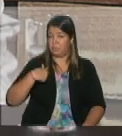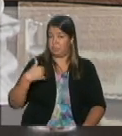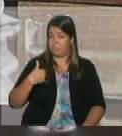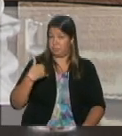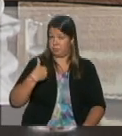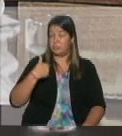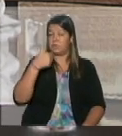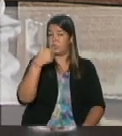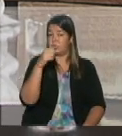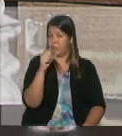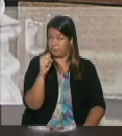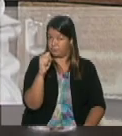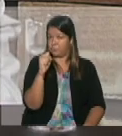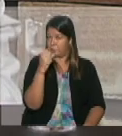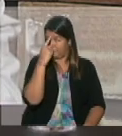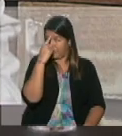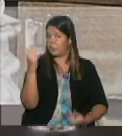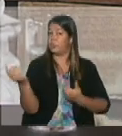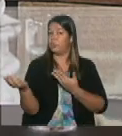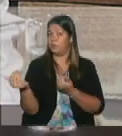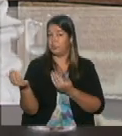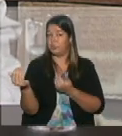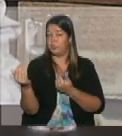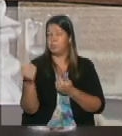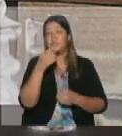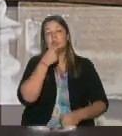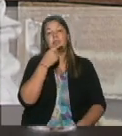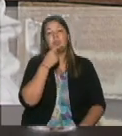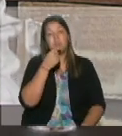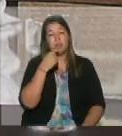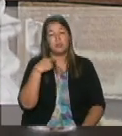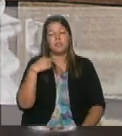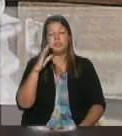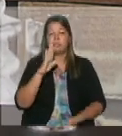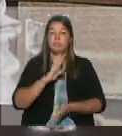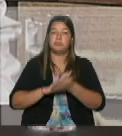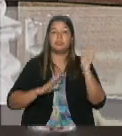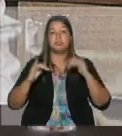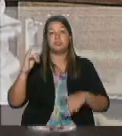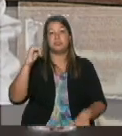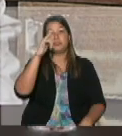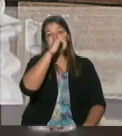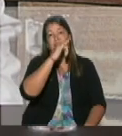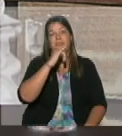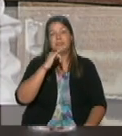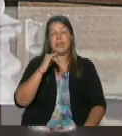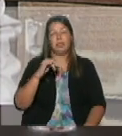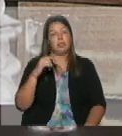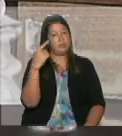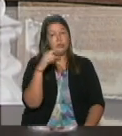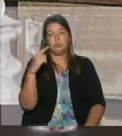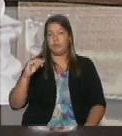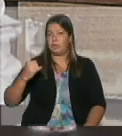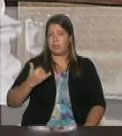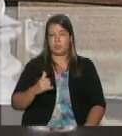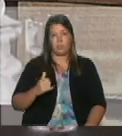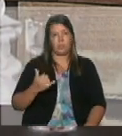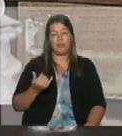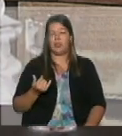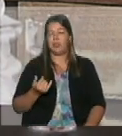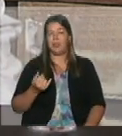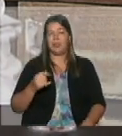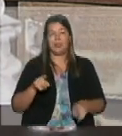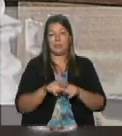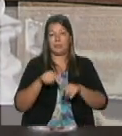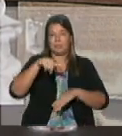para um rapaz, um garoto de 18 anos, viajar sozinho, naquela época não tinha celular, os pais não podiam controlar, né? Telefone era uma